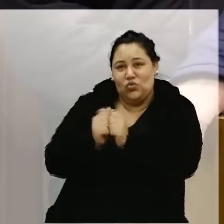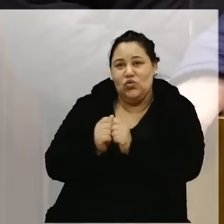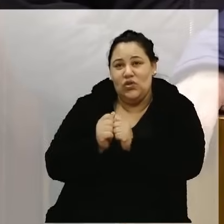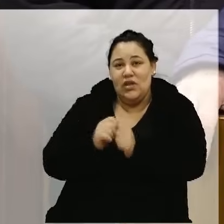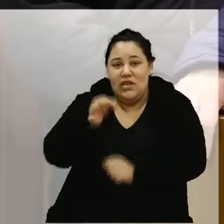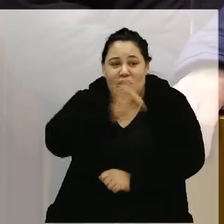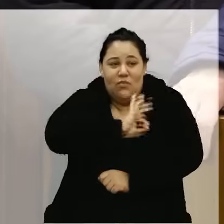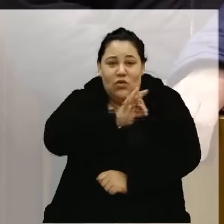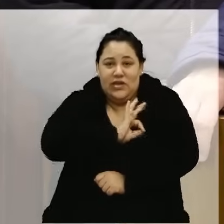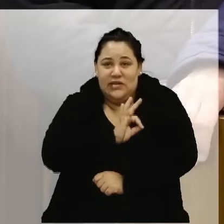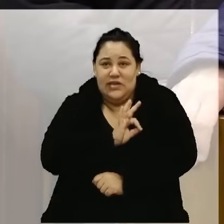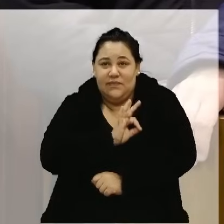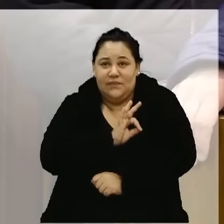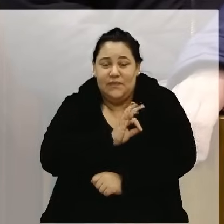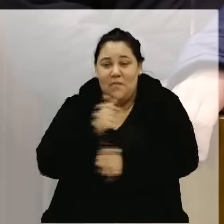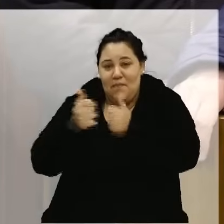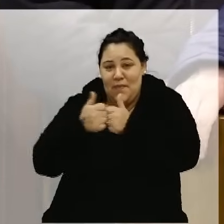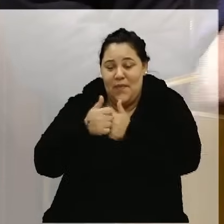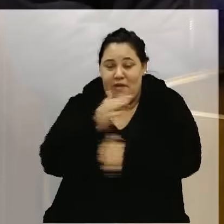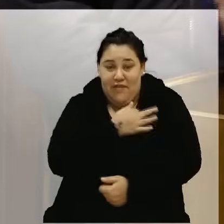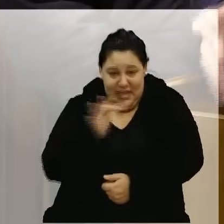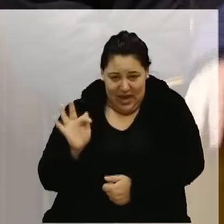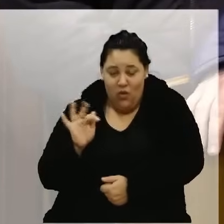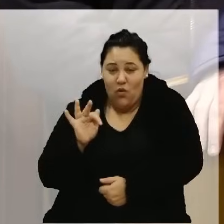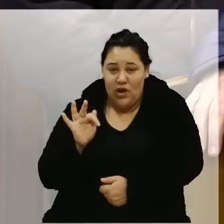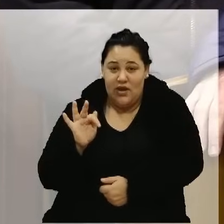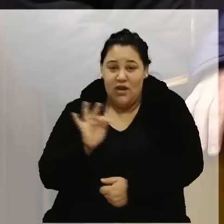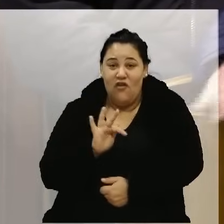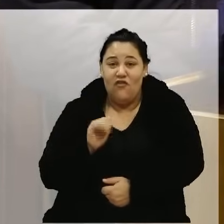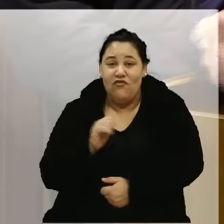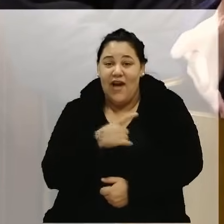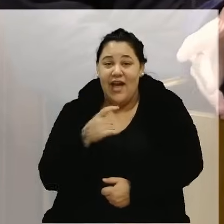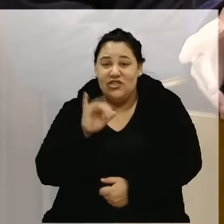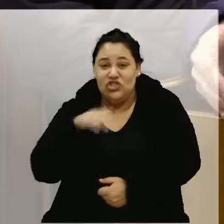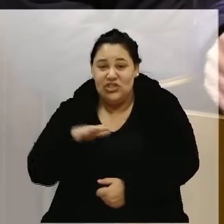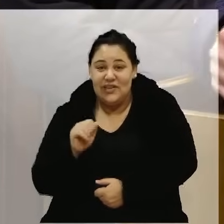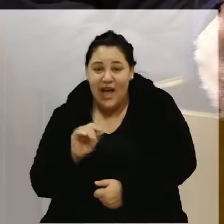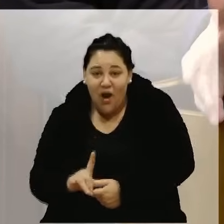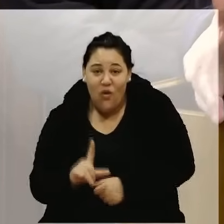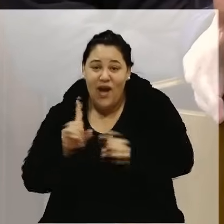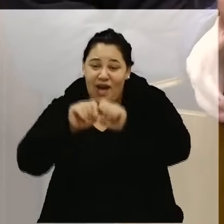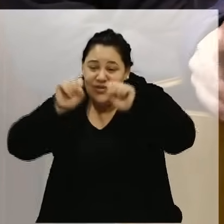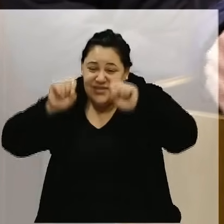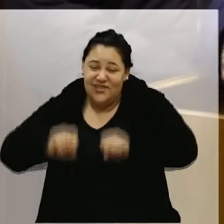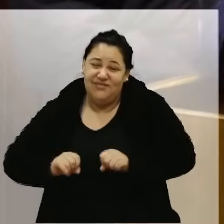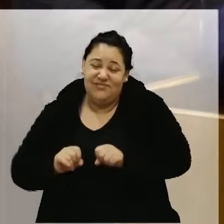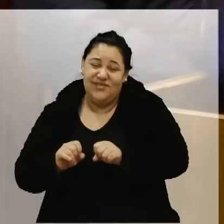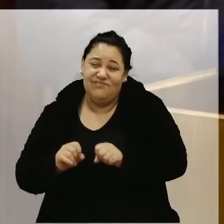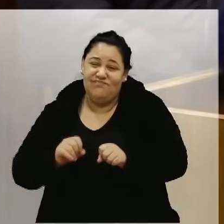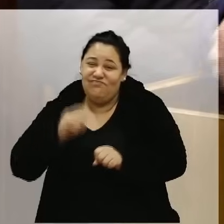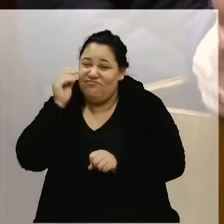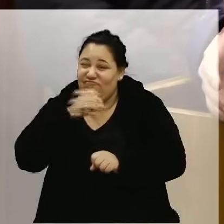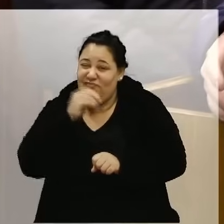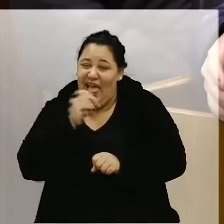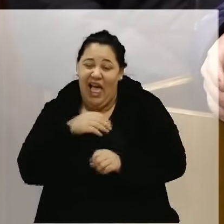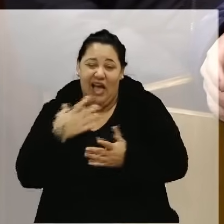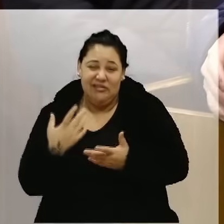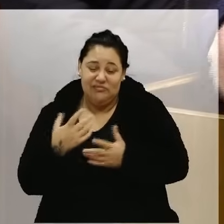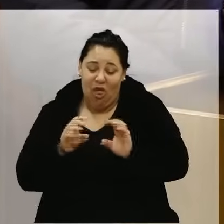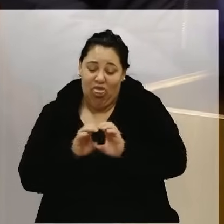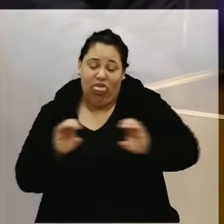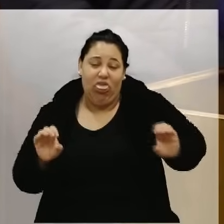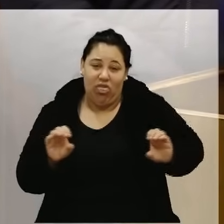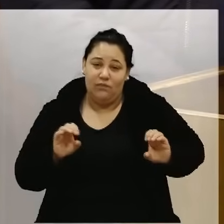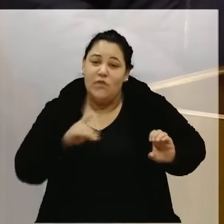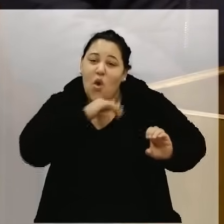vereador D'Ambrosio, federal. É um sistema precário, com uma tubulação de fibrocimento,